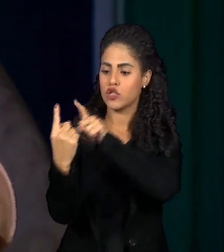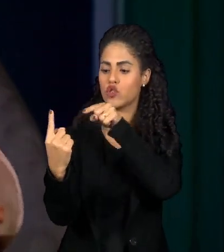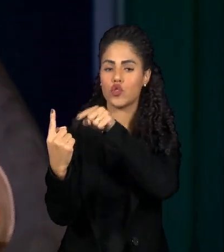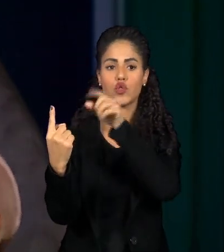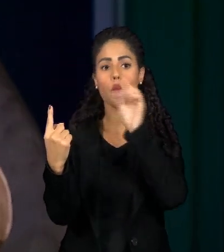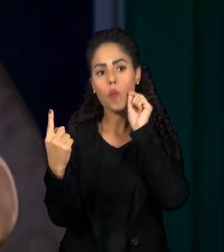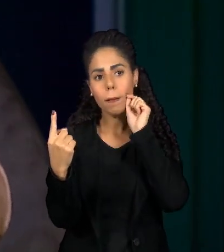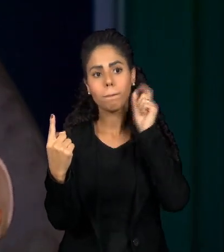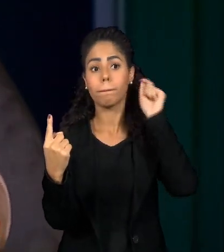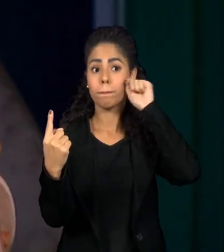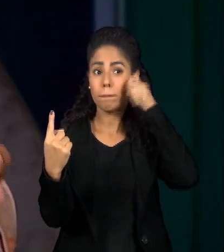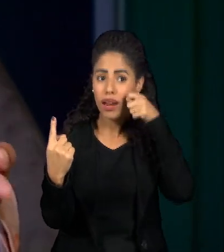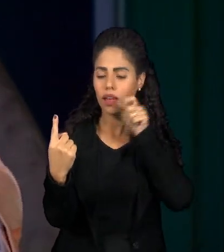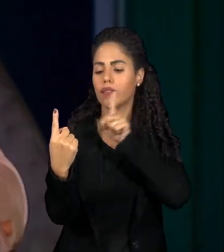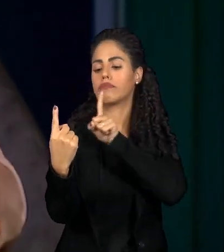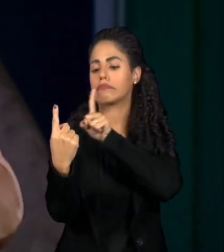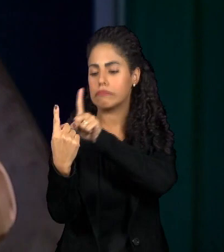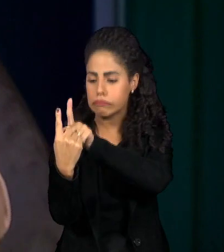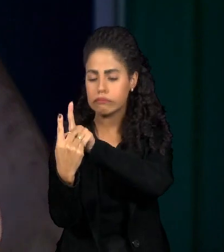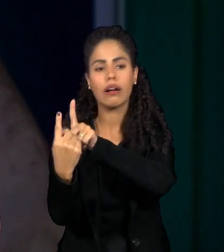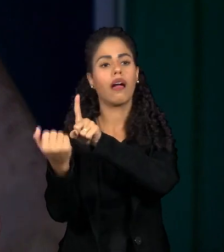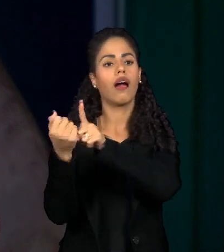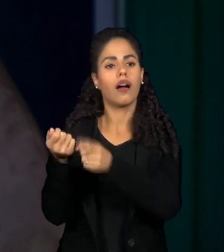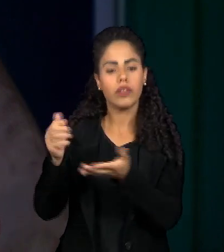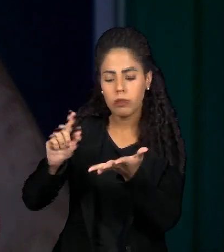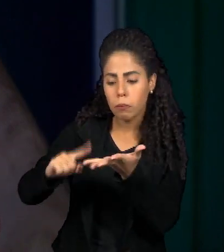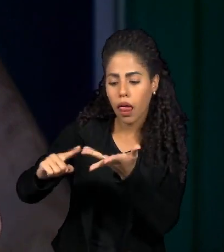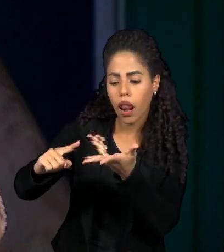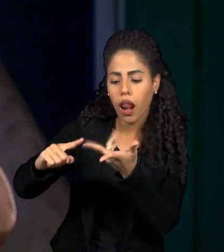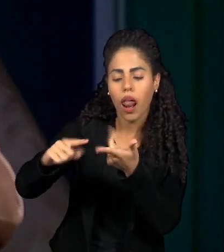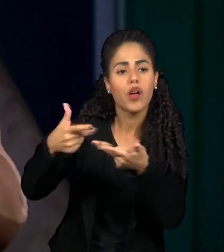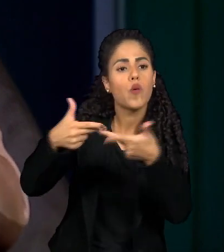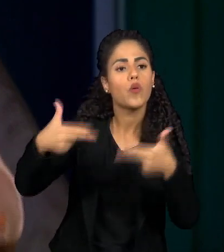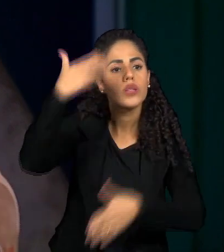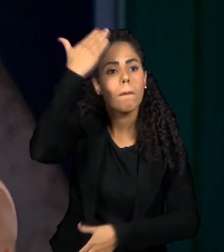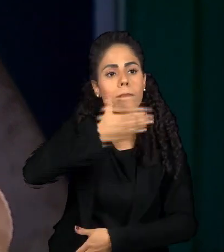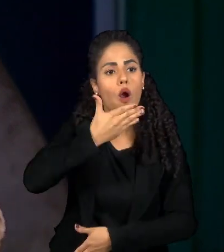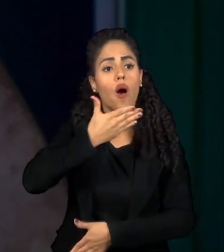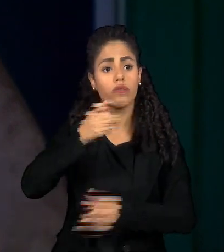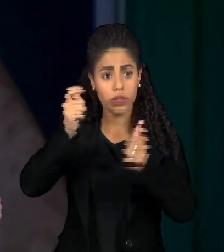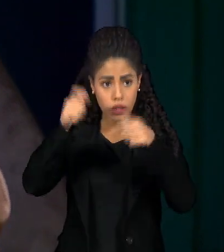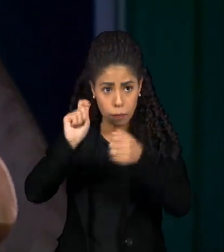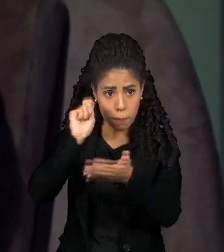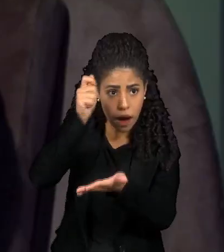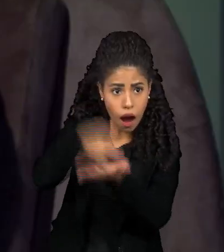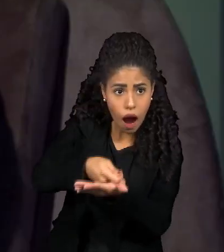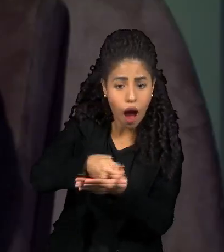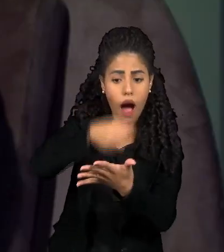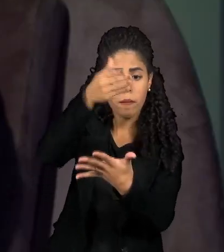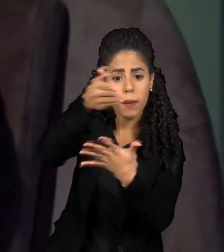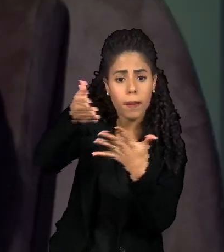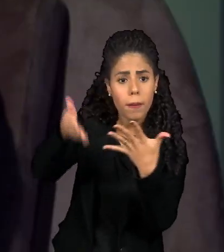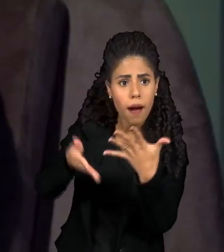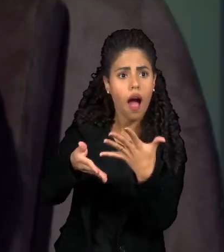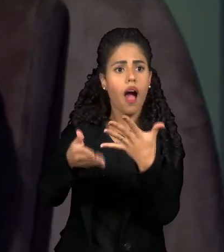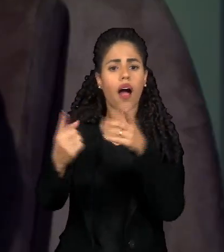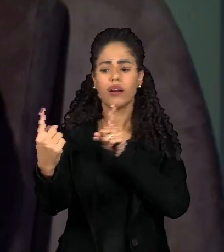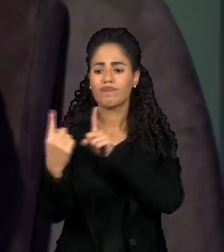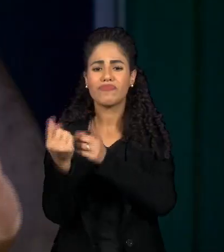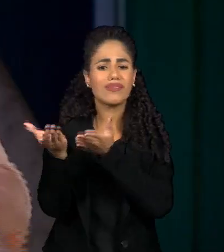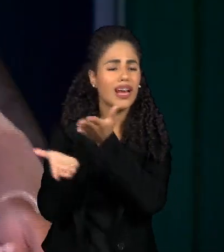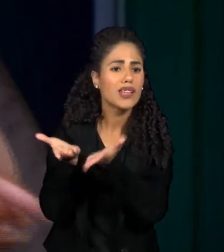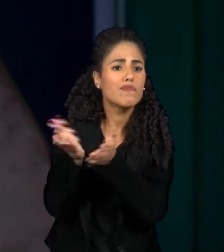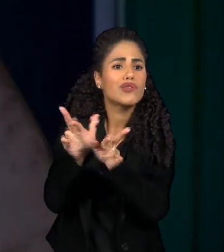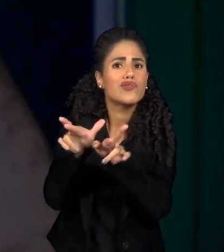né, continua levando o tal do chá de cadeira, né? Não é respeitado, não é bem tratado e,